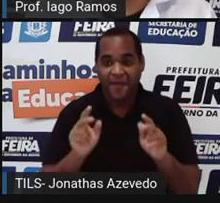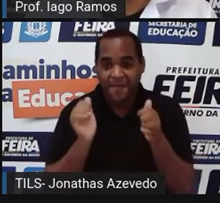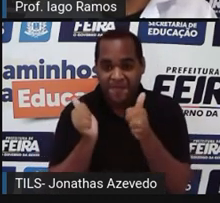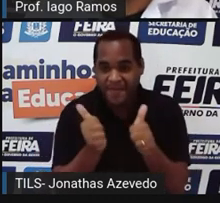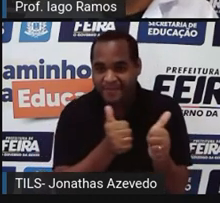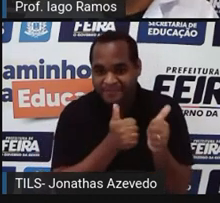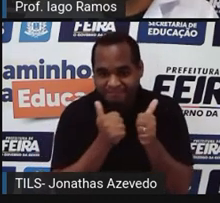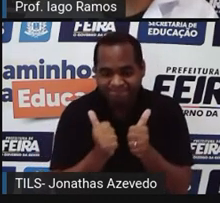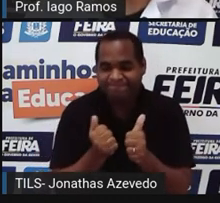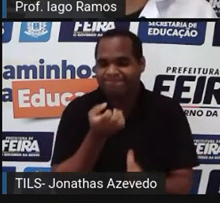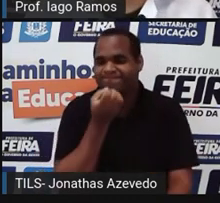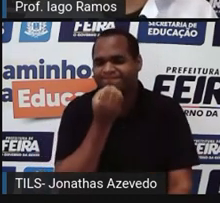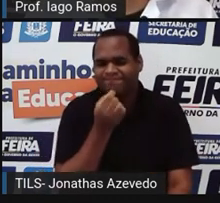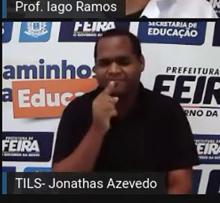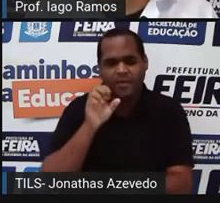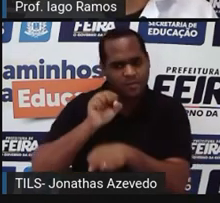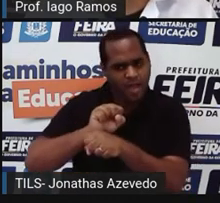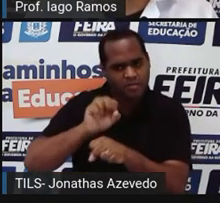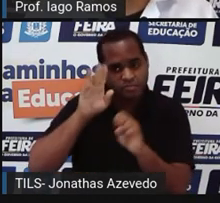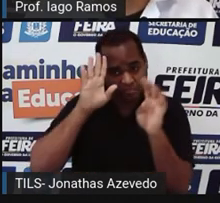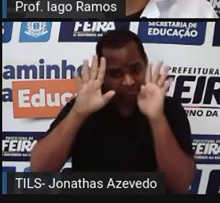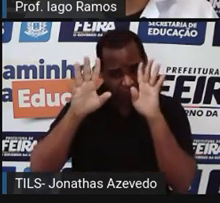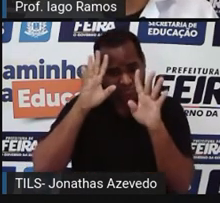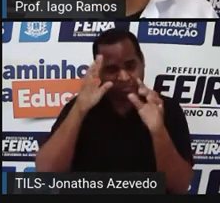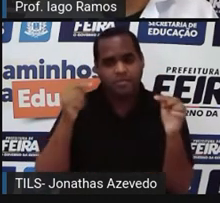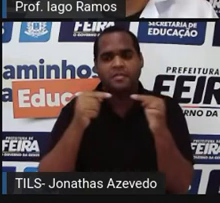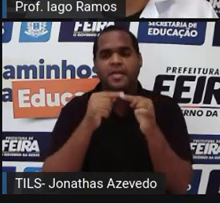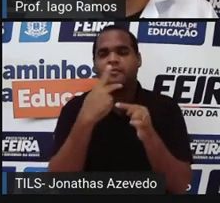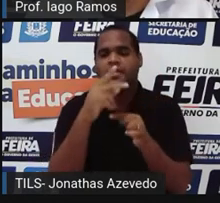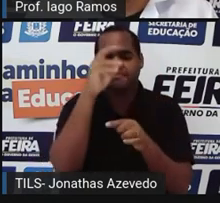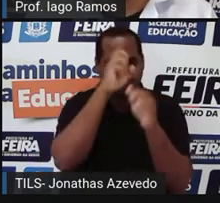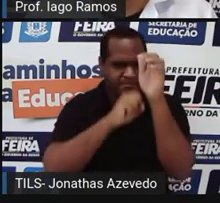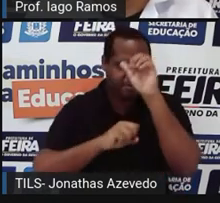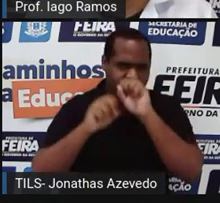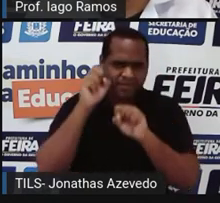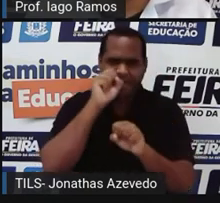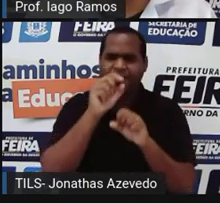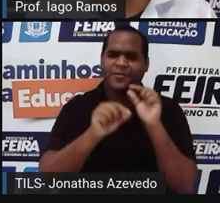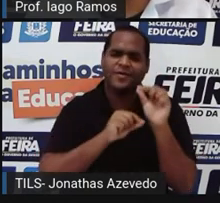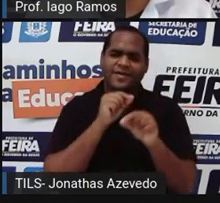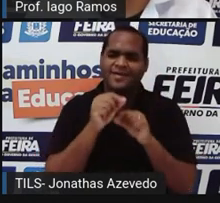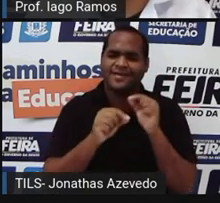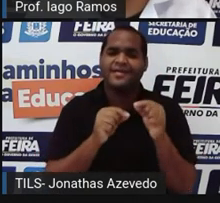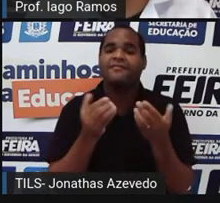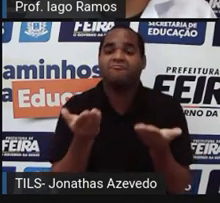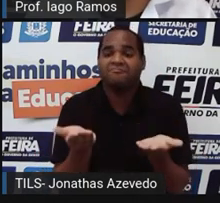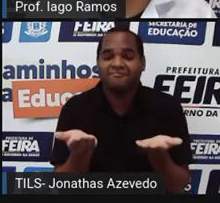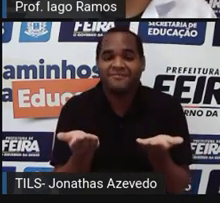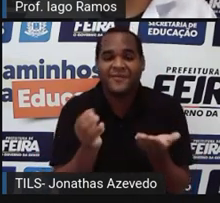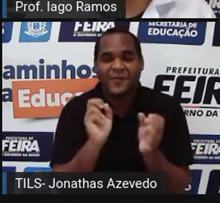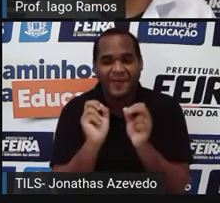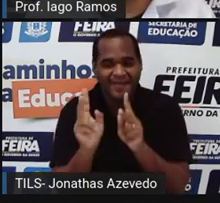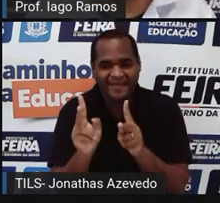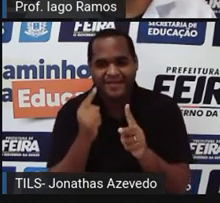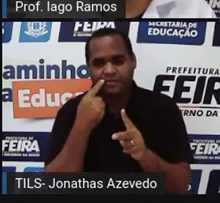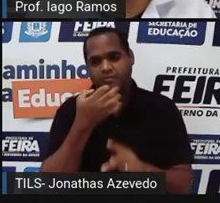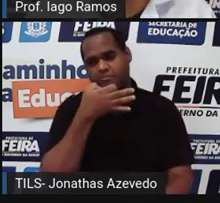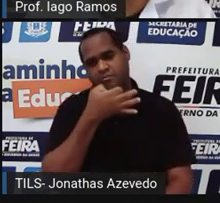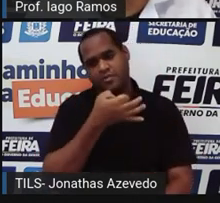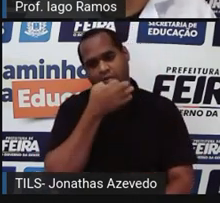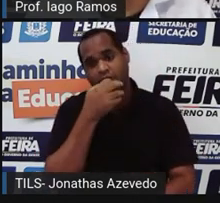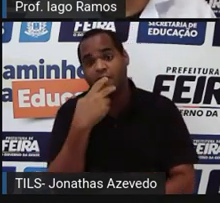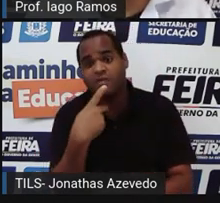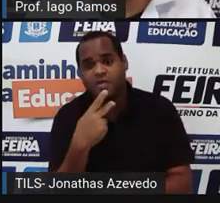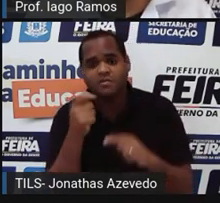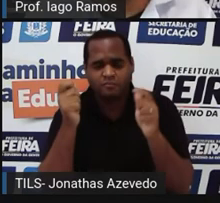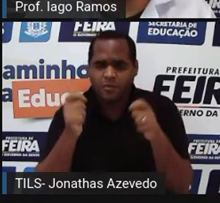Então, para um pouquinho e pensa sobre como você aprendeu nessa aula, o que é que você aprendeu, tá bom? E aí a minha sugestão